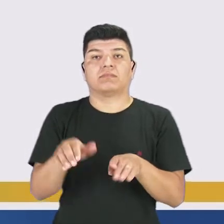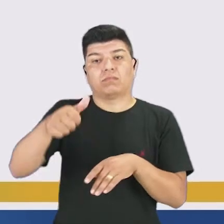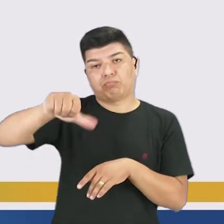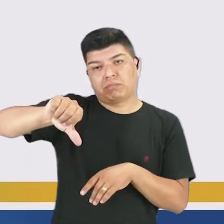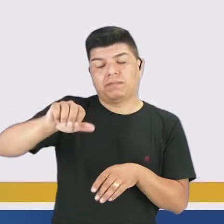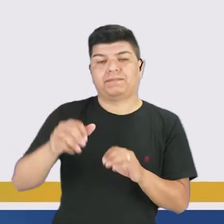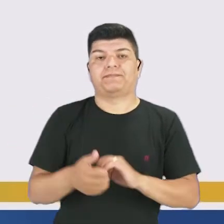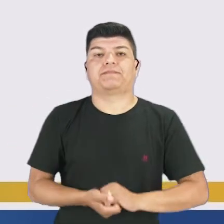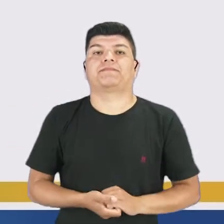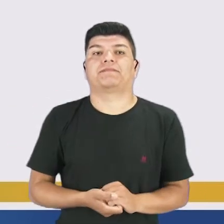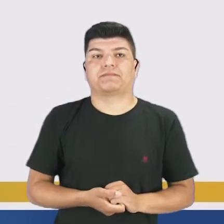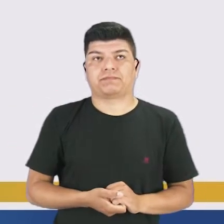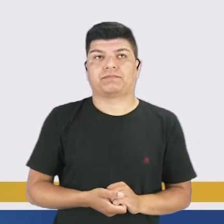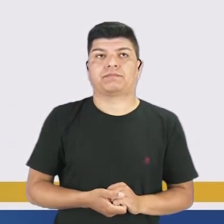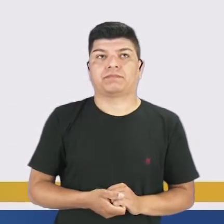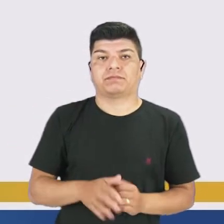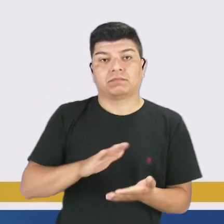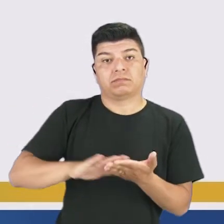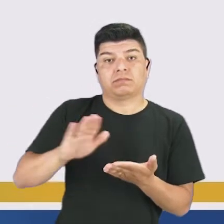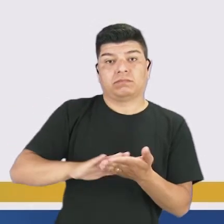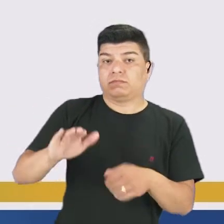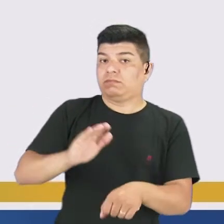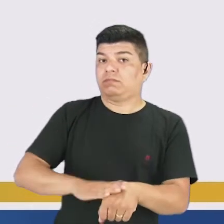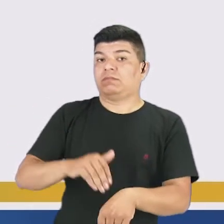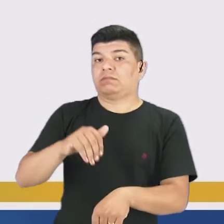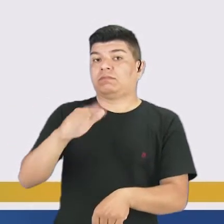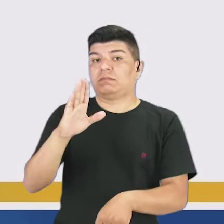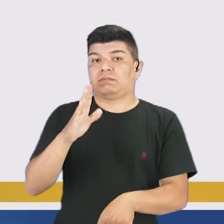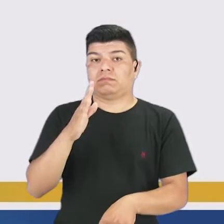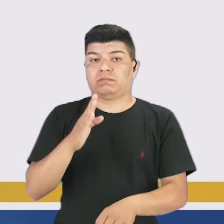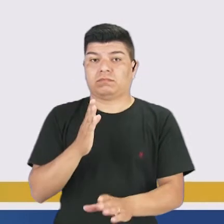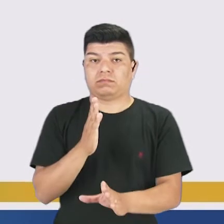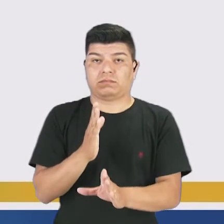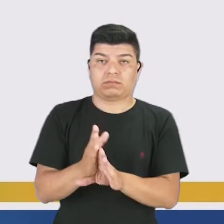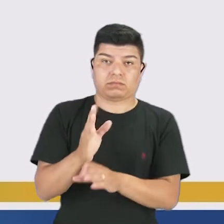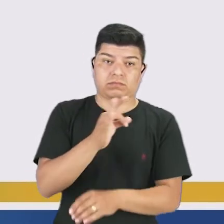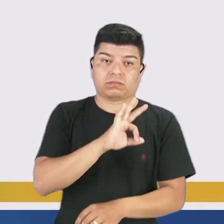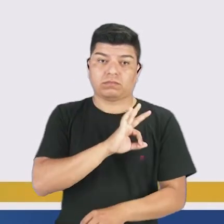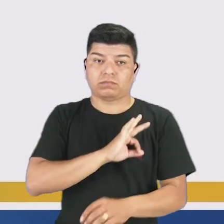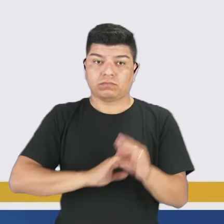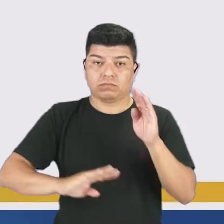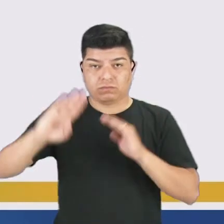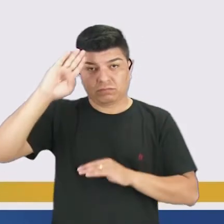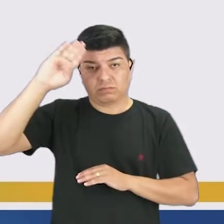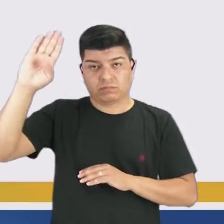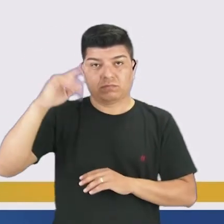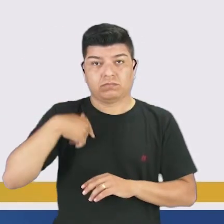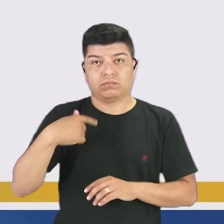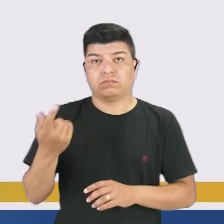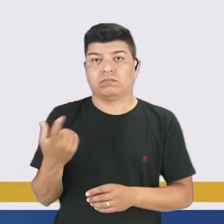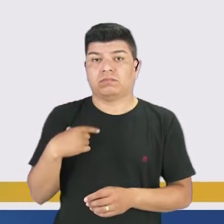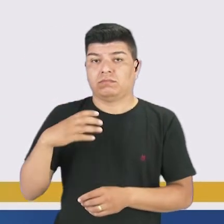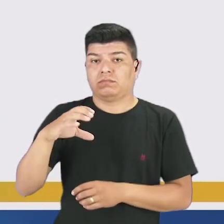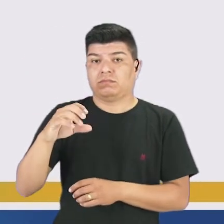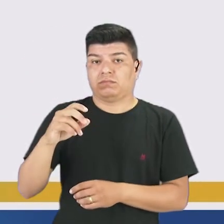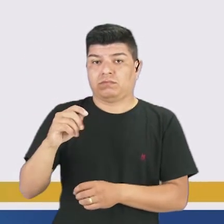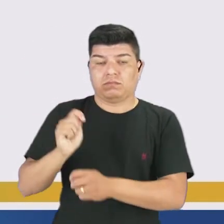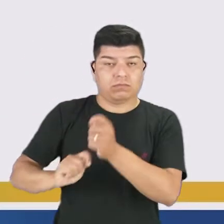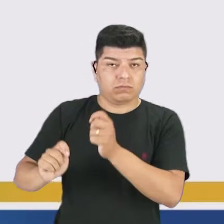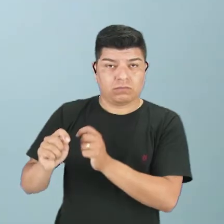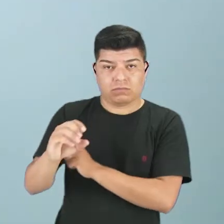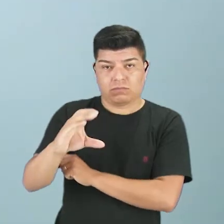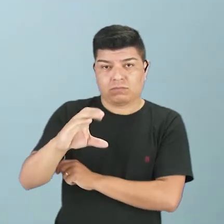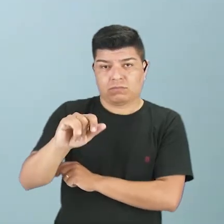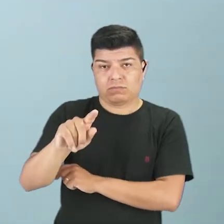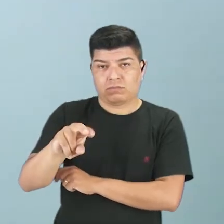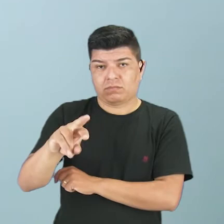ou seja, passaram a gastar mais com a questão militar do que gastar com a indústria civil, enquanto que os Estados Unidos,